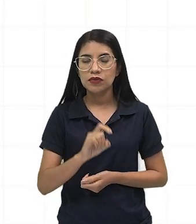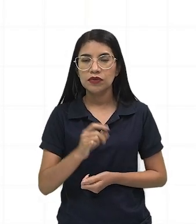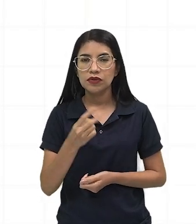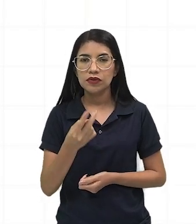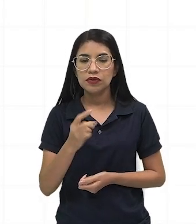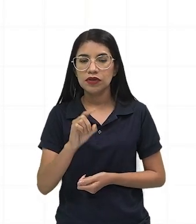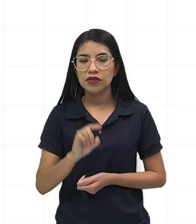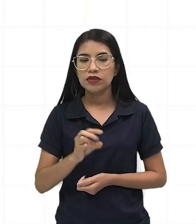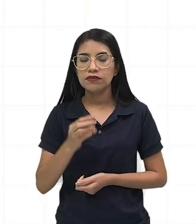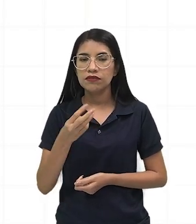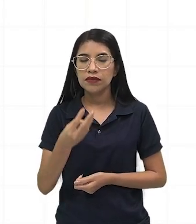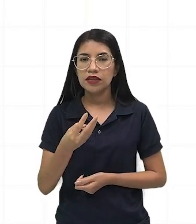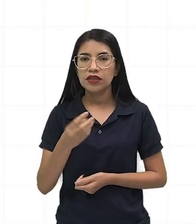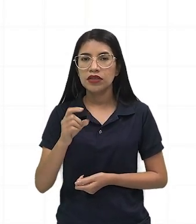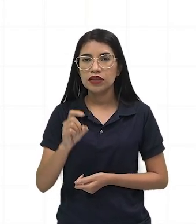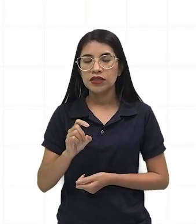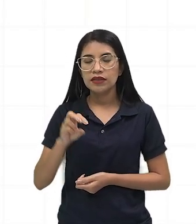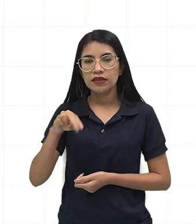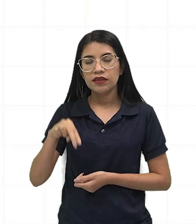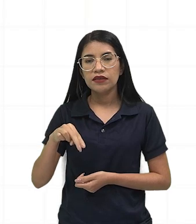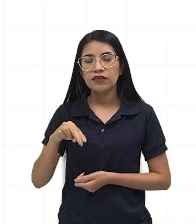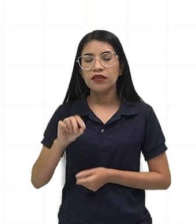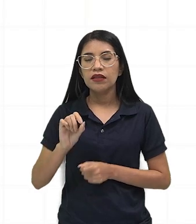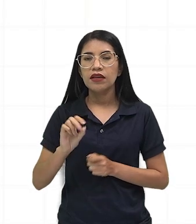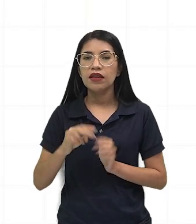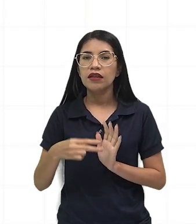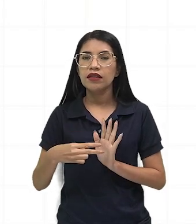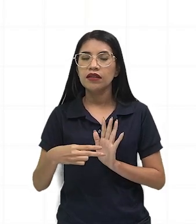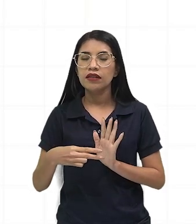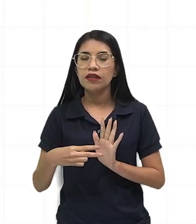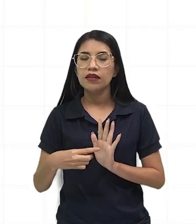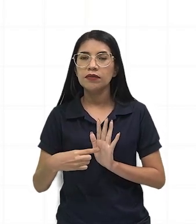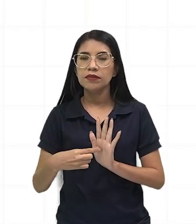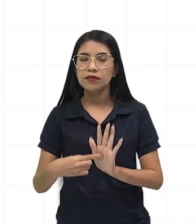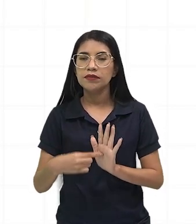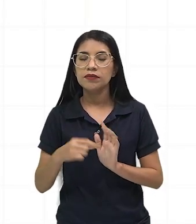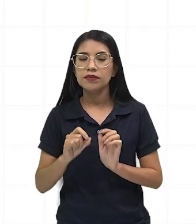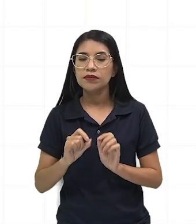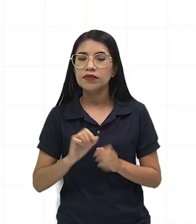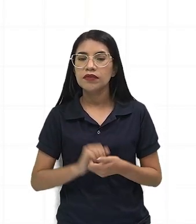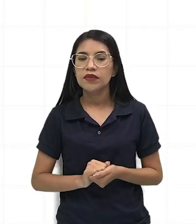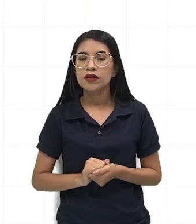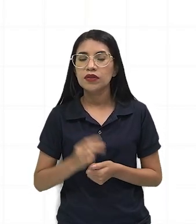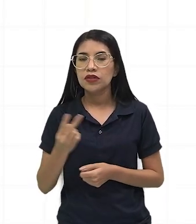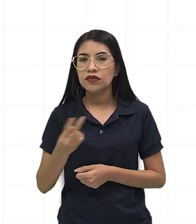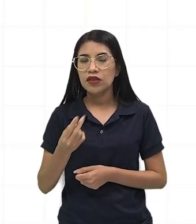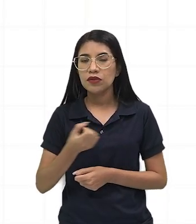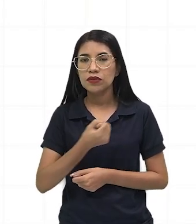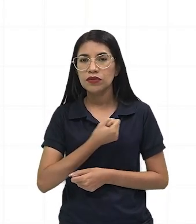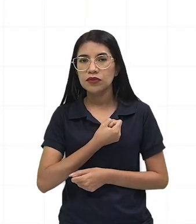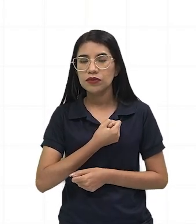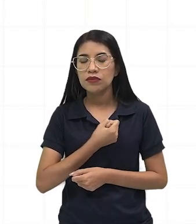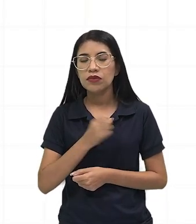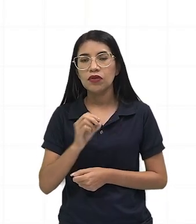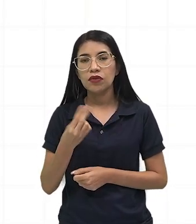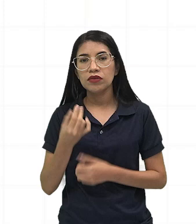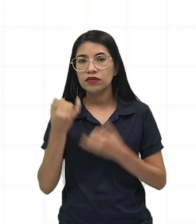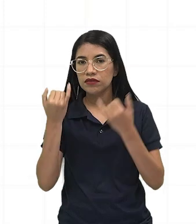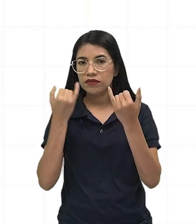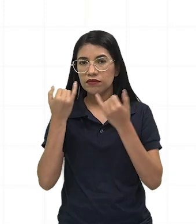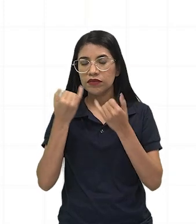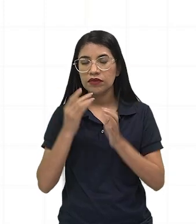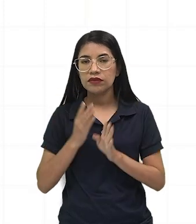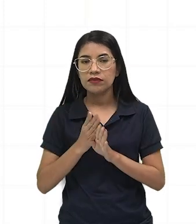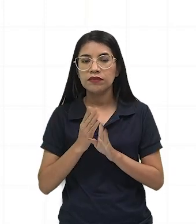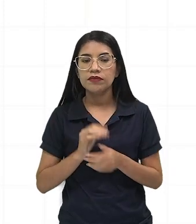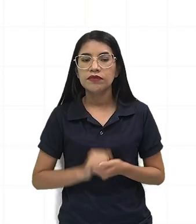x índice 3, x indiciente? São os valores dos termos, olha, ou dos dados. E